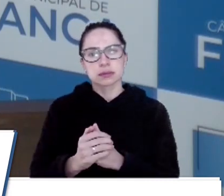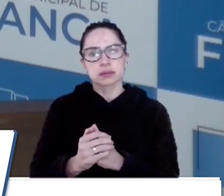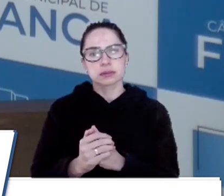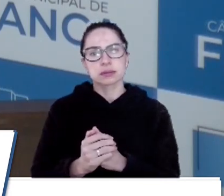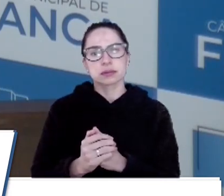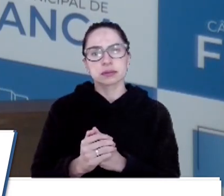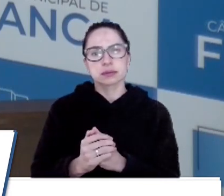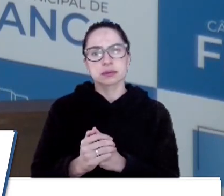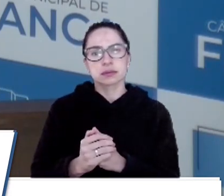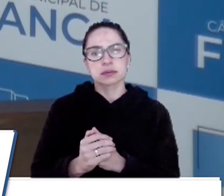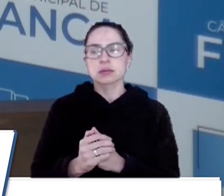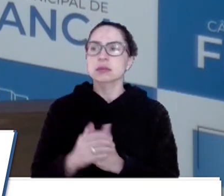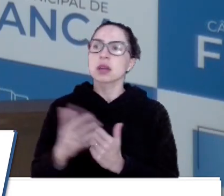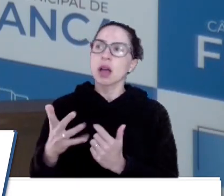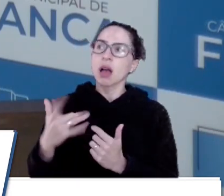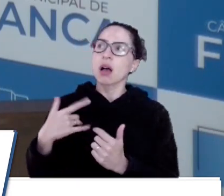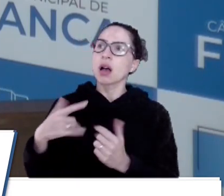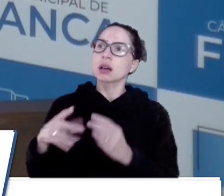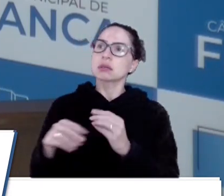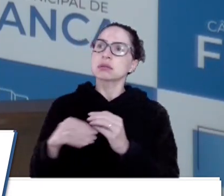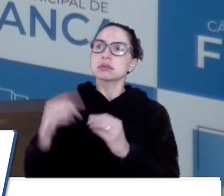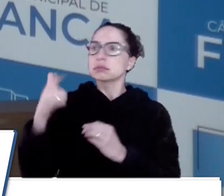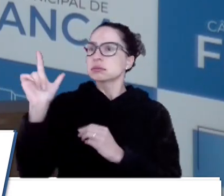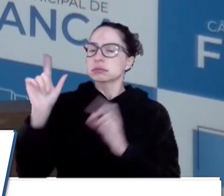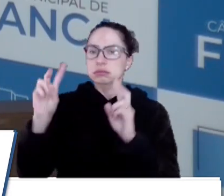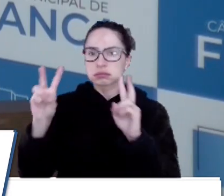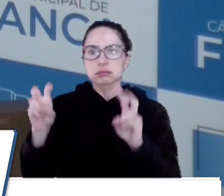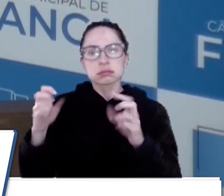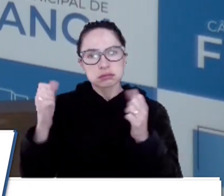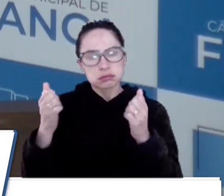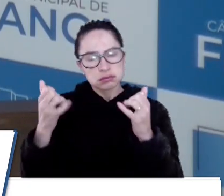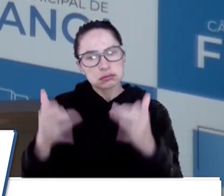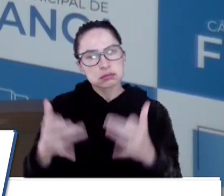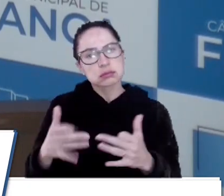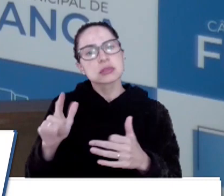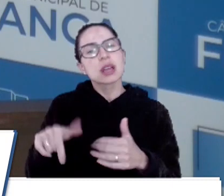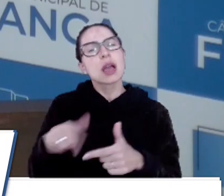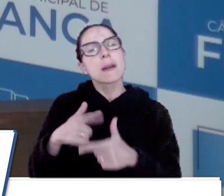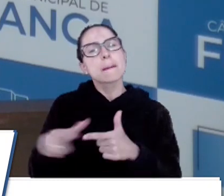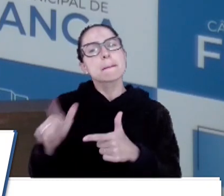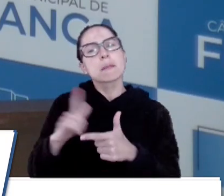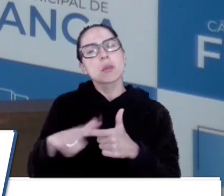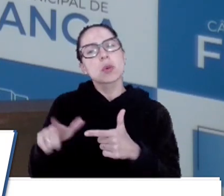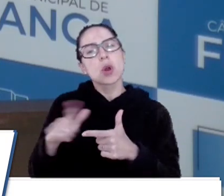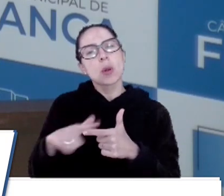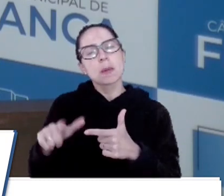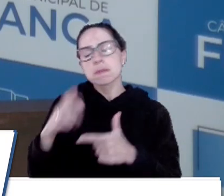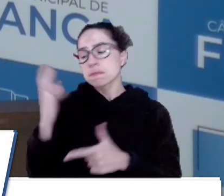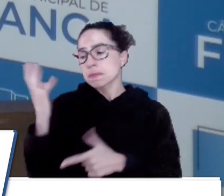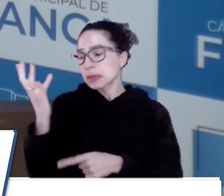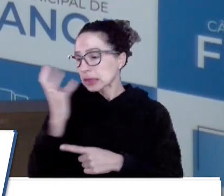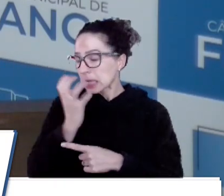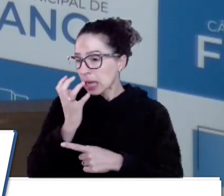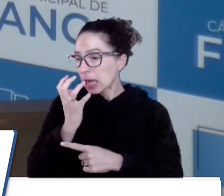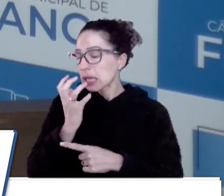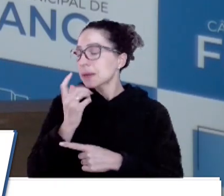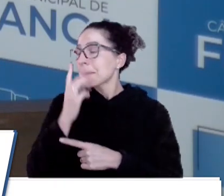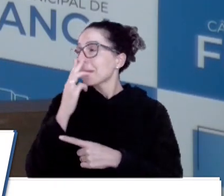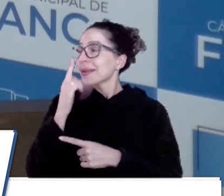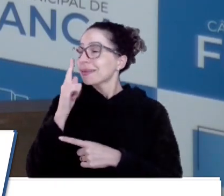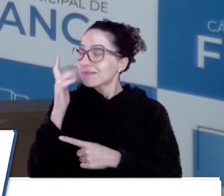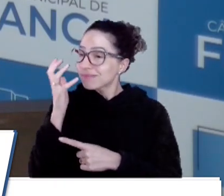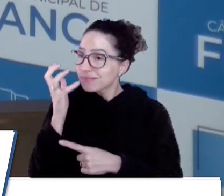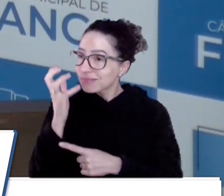Agora eu queria trazer um outro assunto aqui, um problema sério, mais sério, que nós